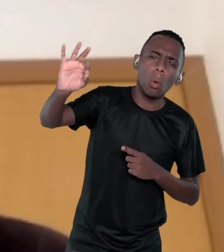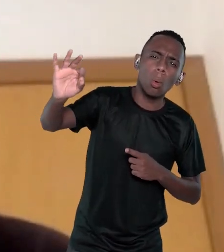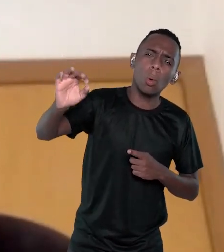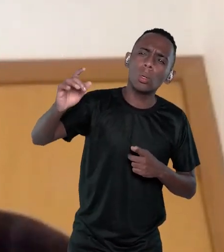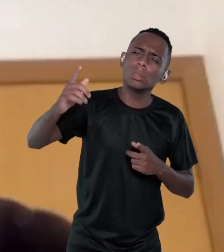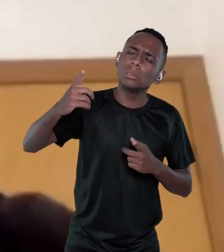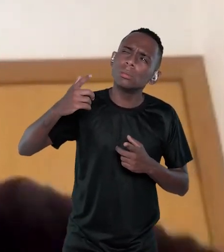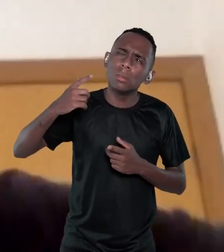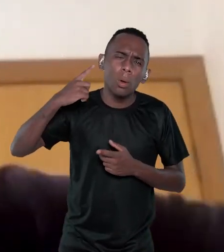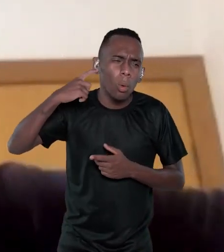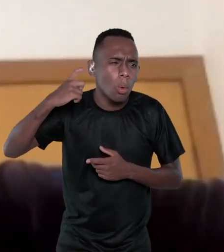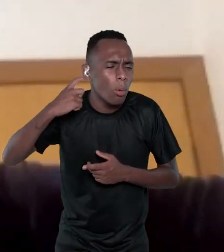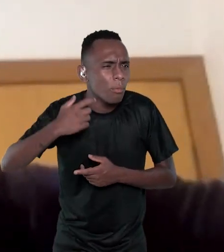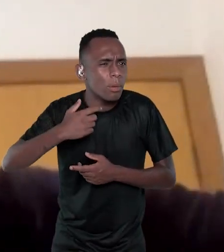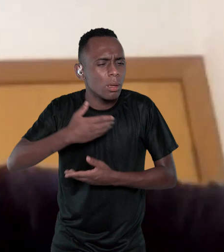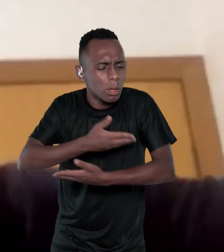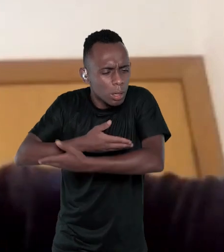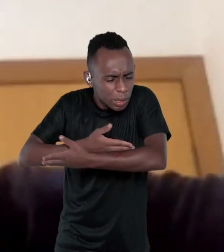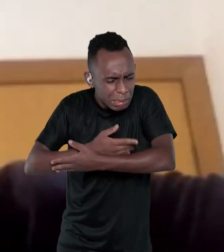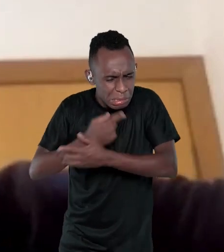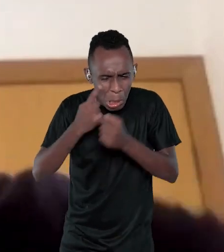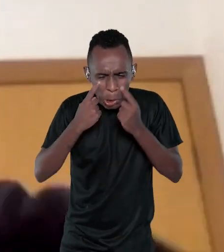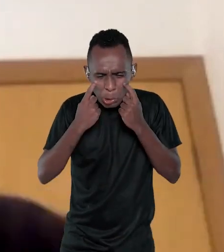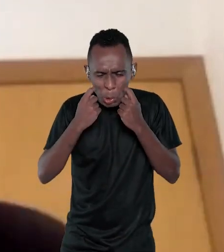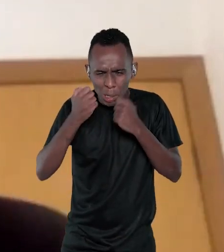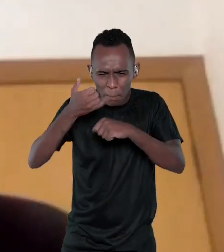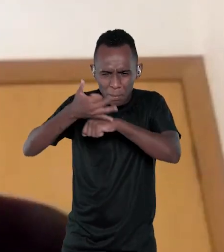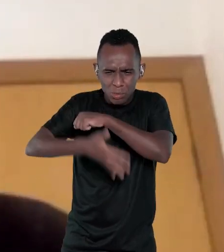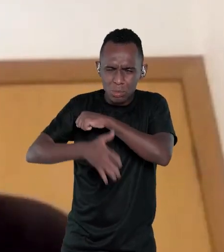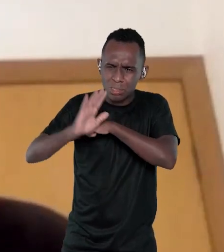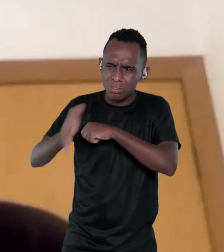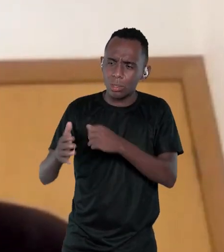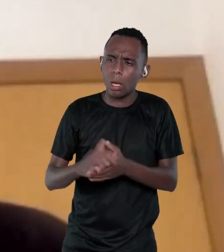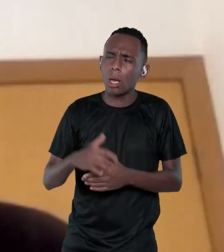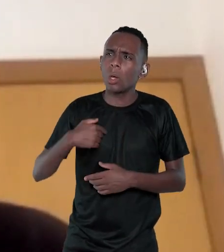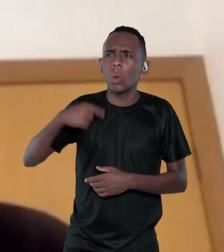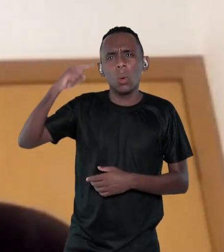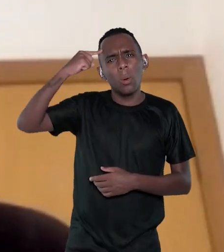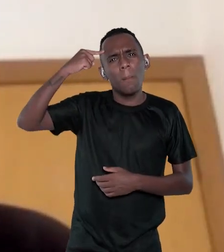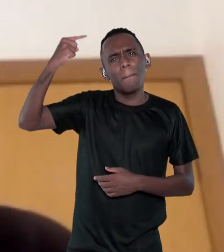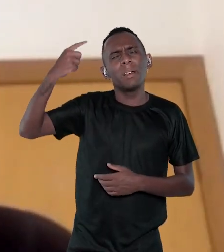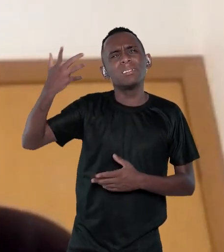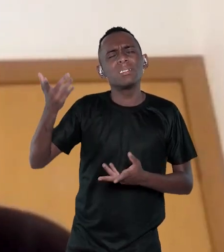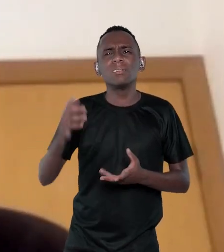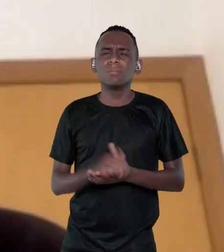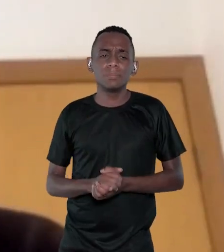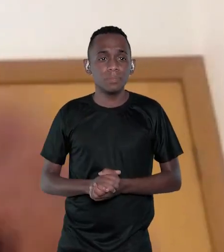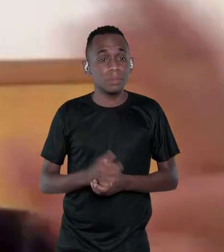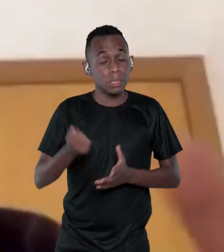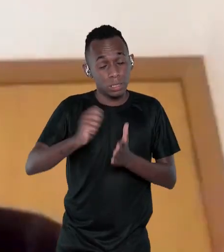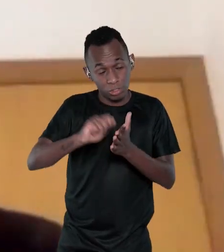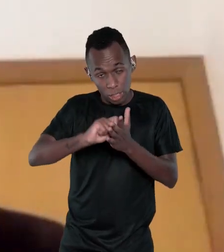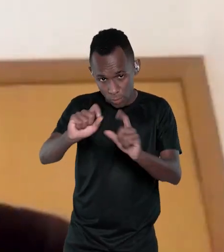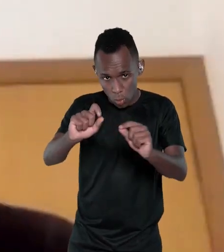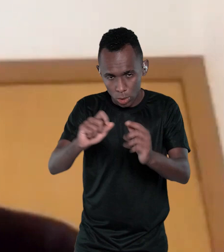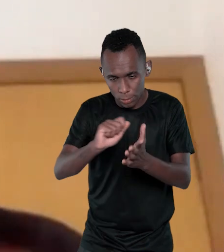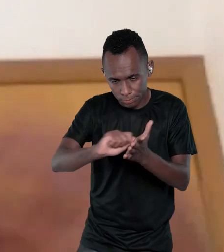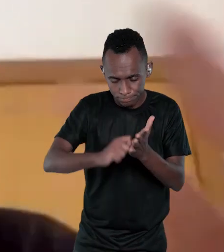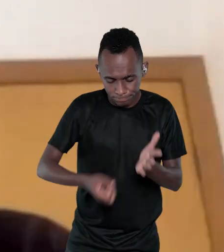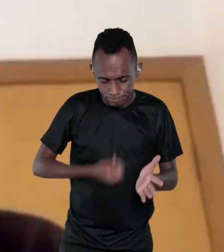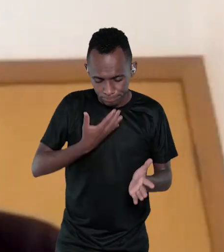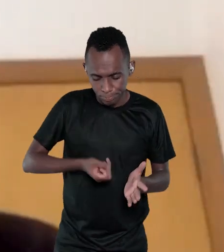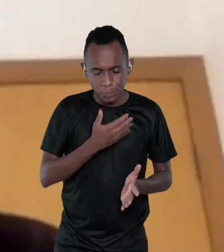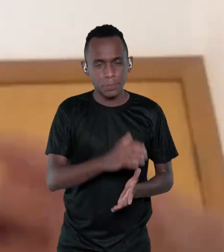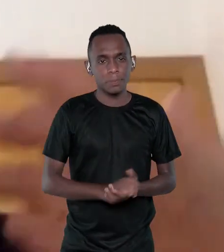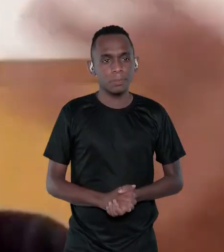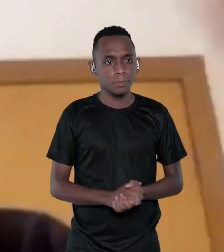me veio essa ideia, porque escutei ao longe assim, o choro de uma criança. Era madrugada. E eu